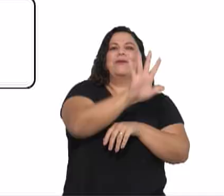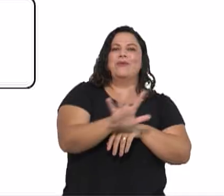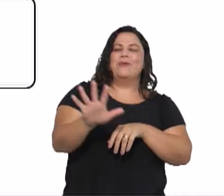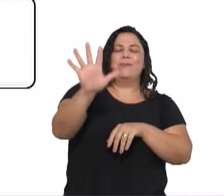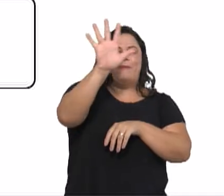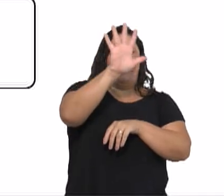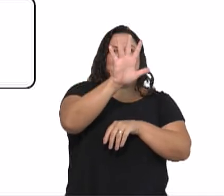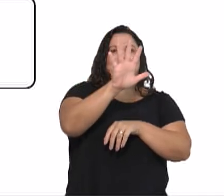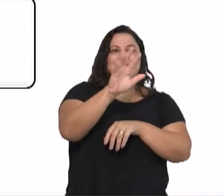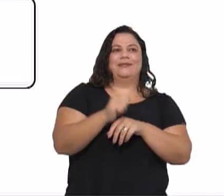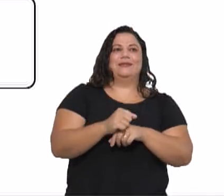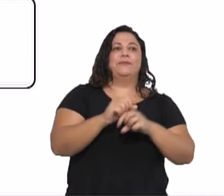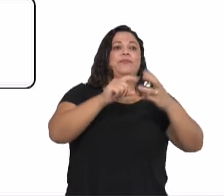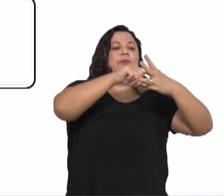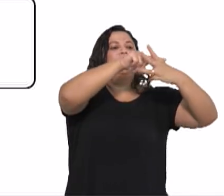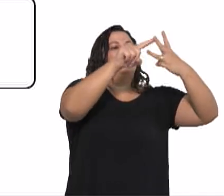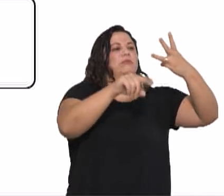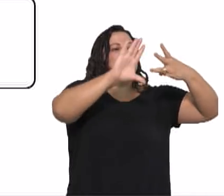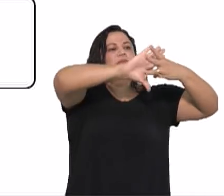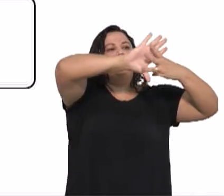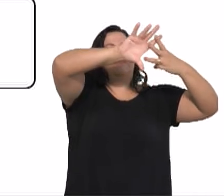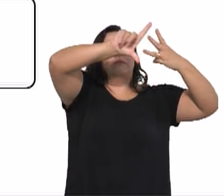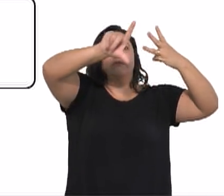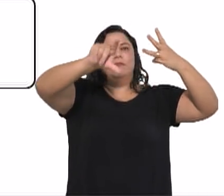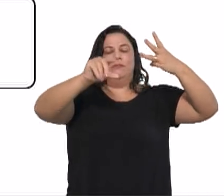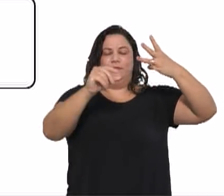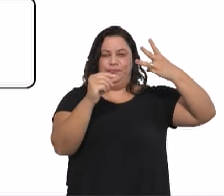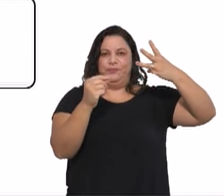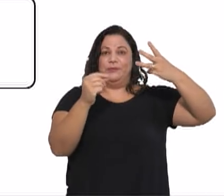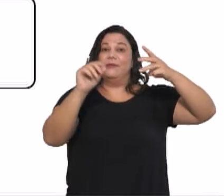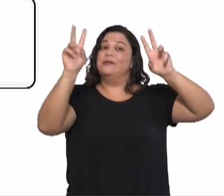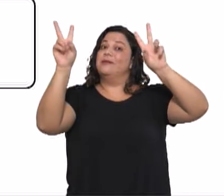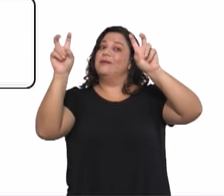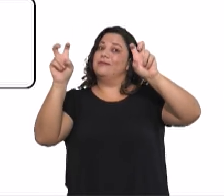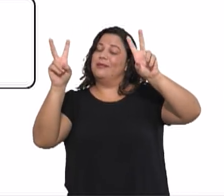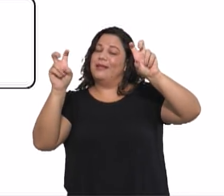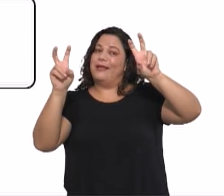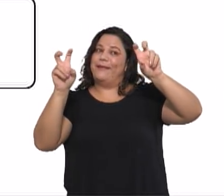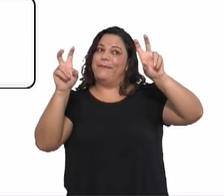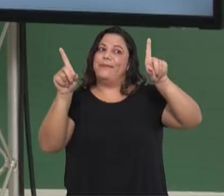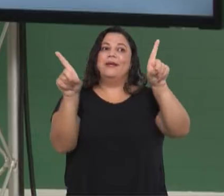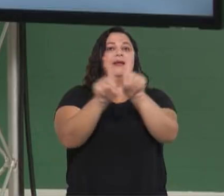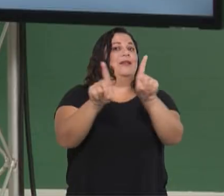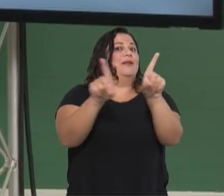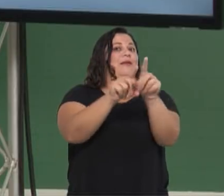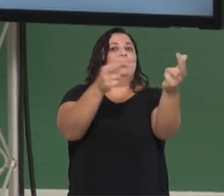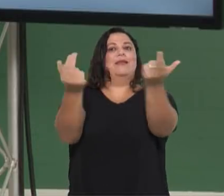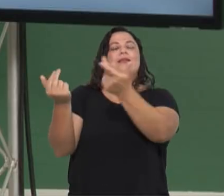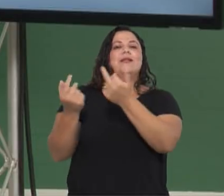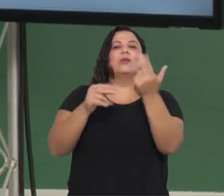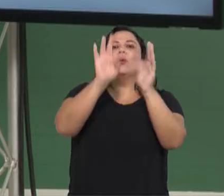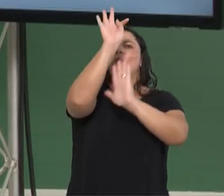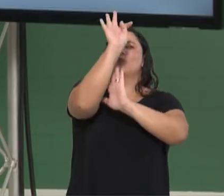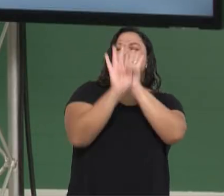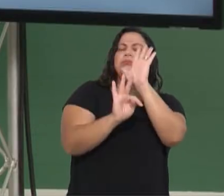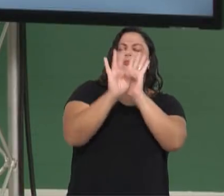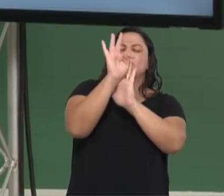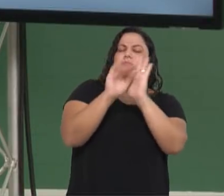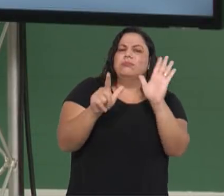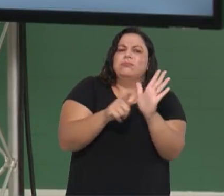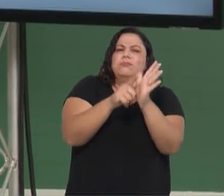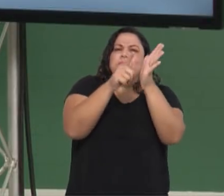textos estavam interligados pela temática, como também os textos do campo jornalístico